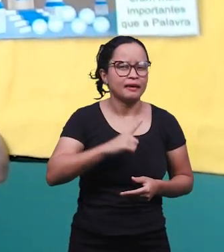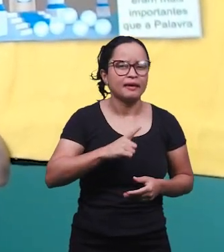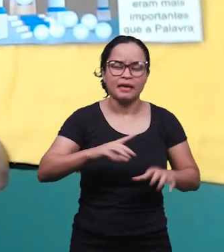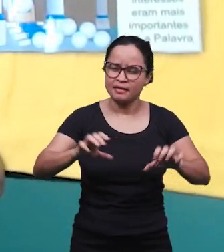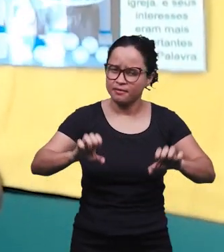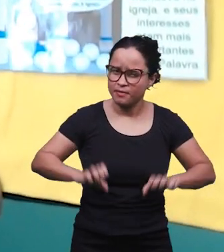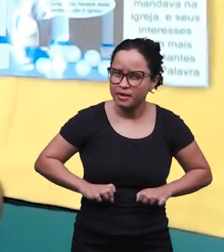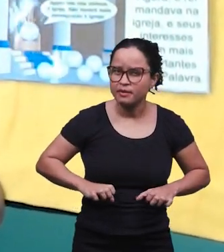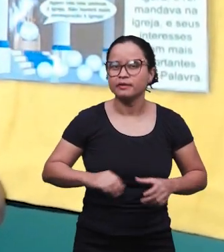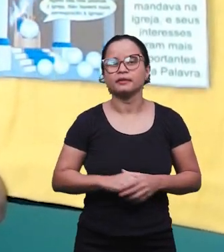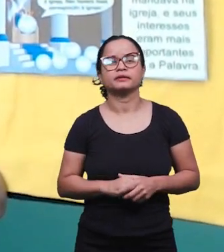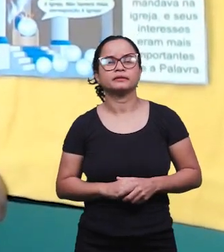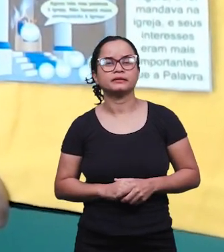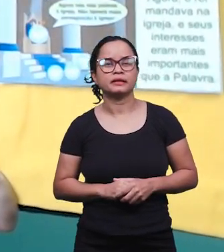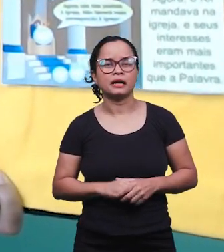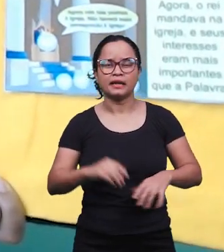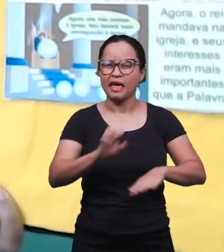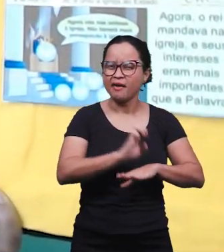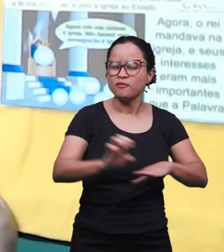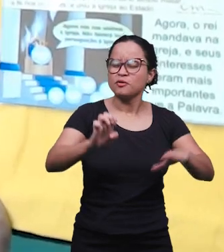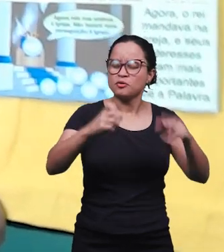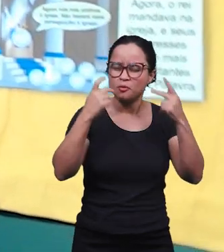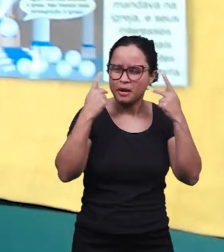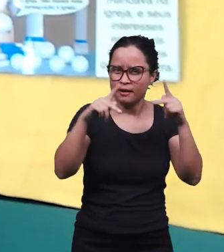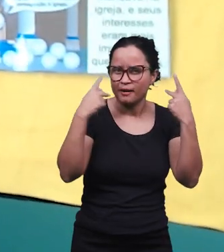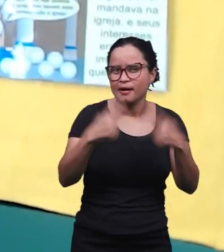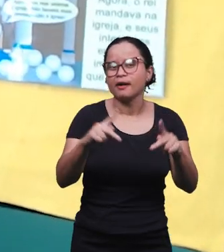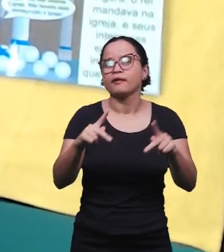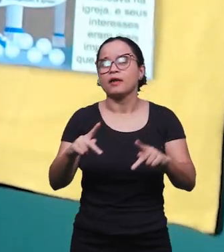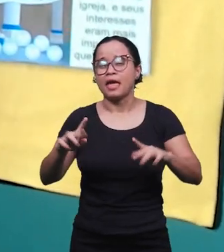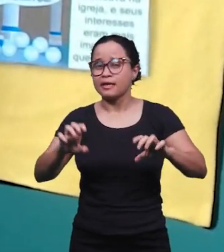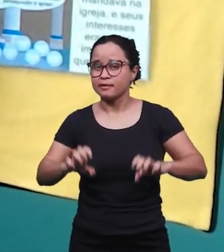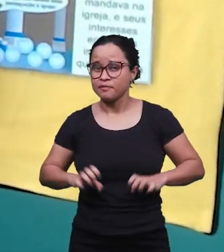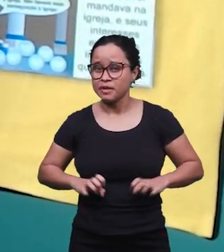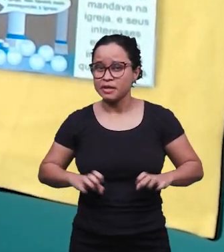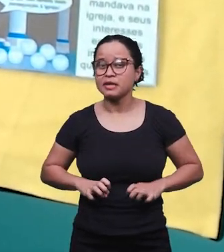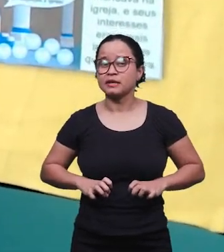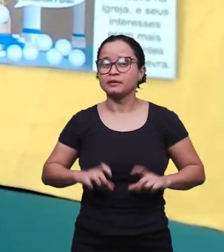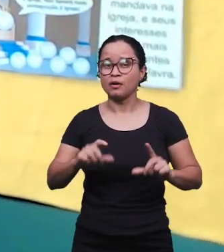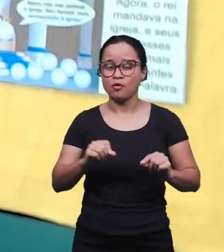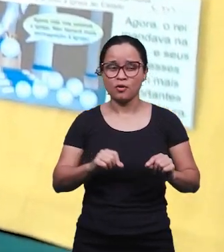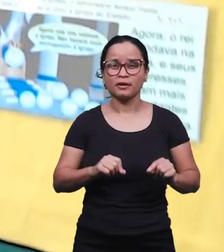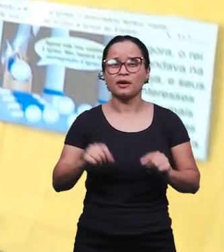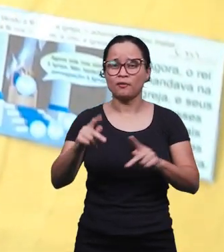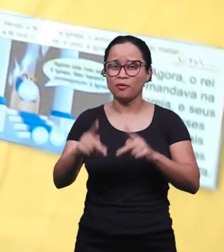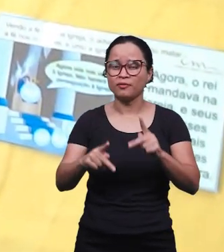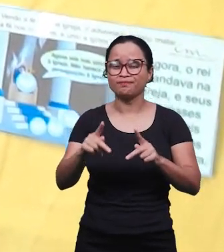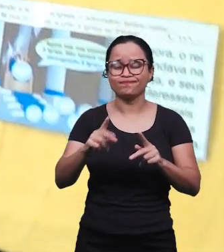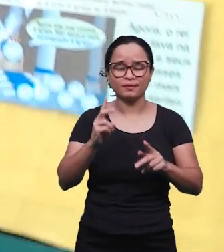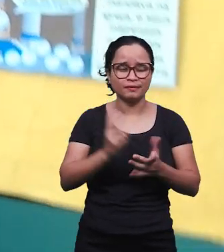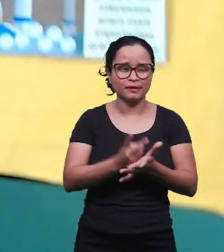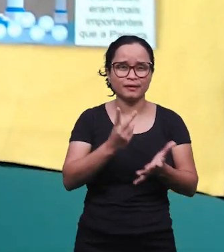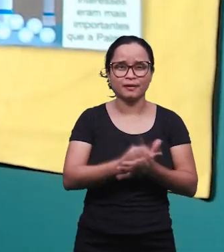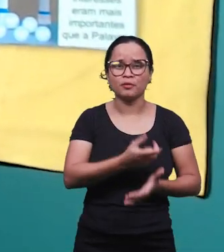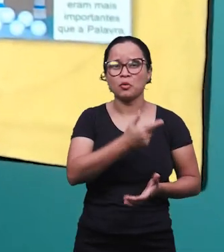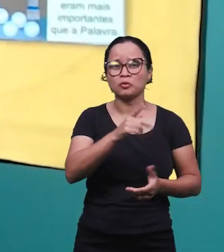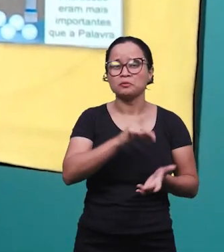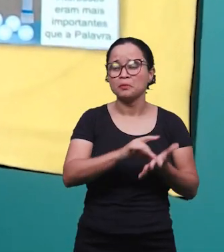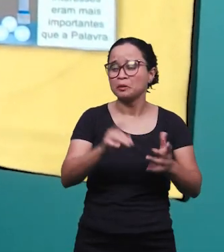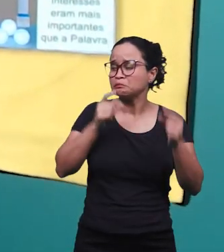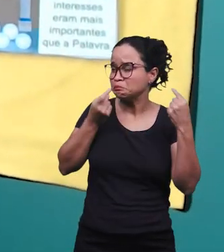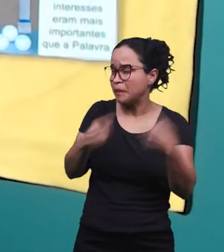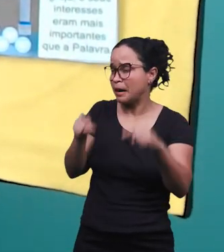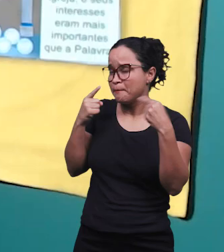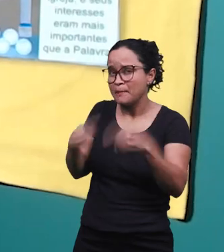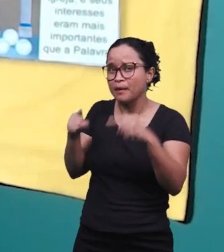pregava a palavra, Esmirna, uma igreja que foi muito perseguida, mas já em Pérgamo, olha só o